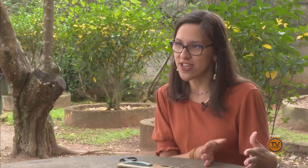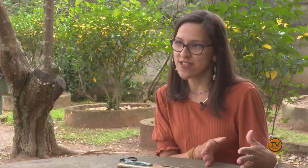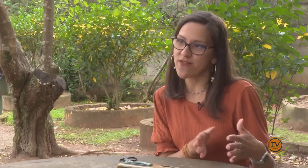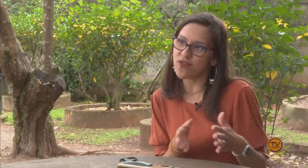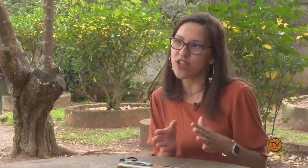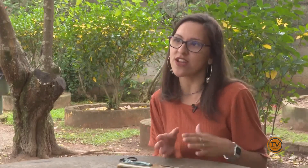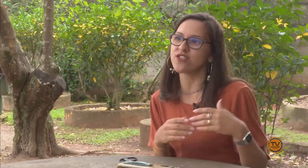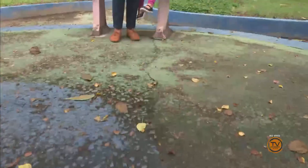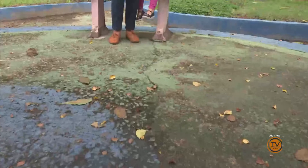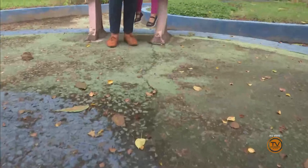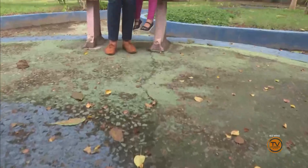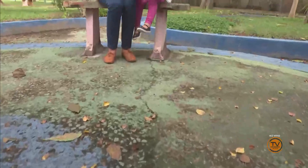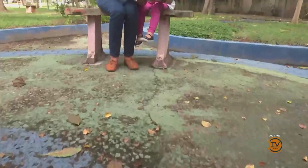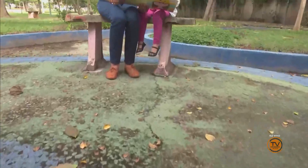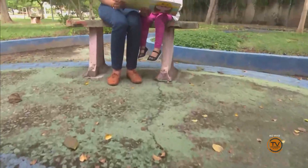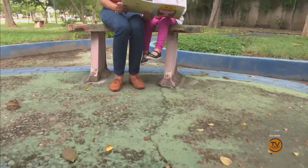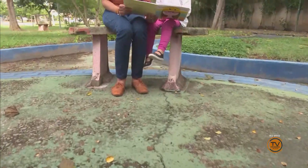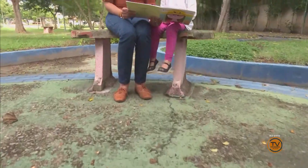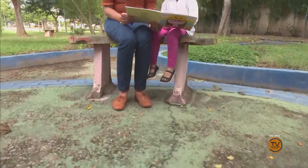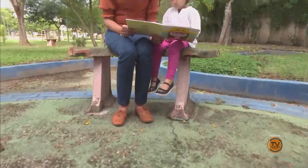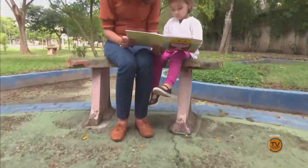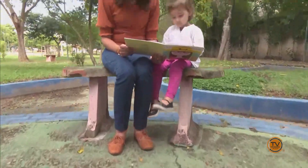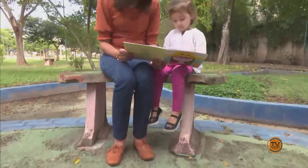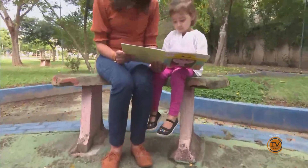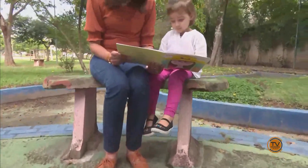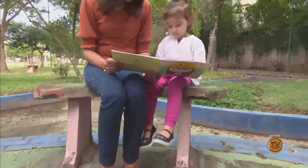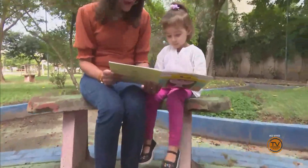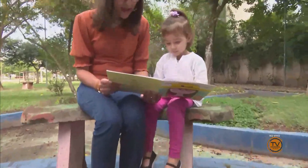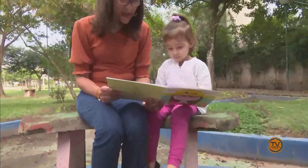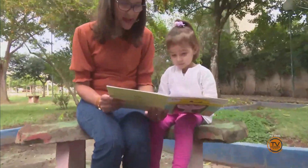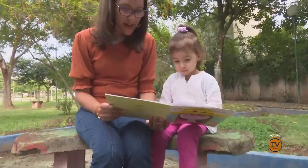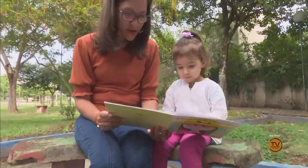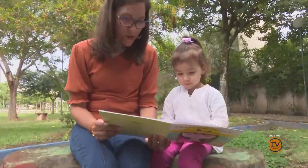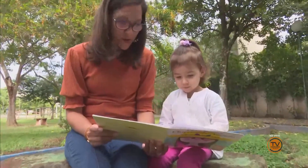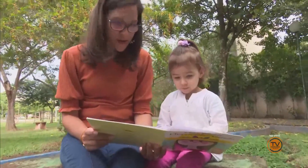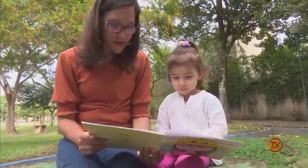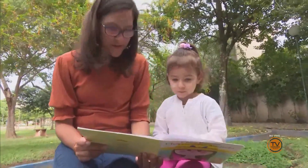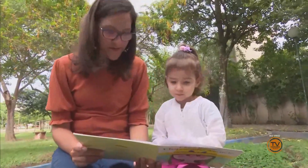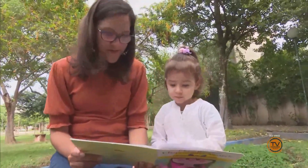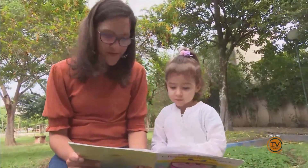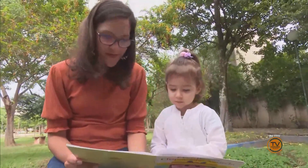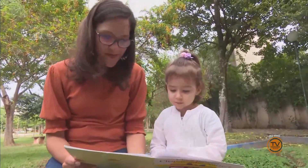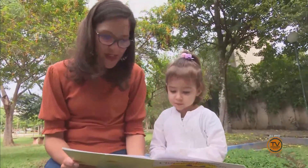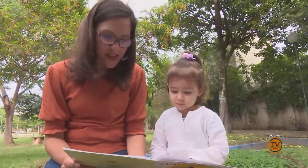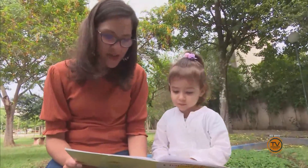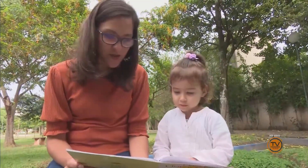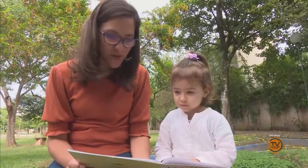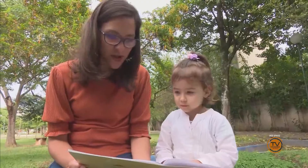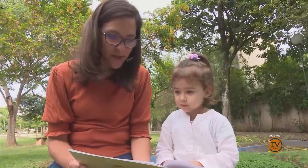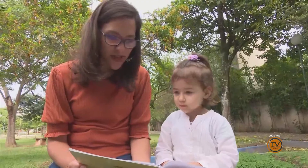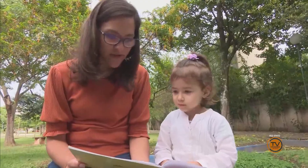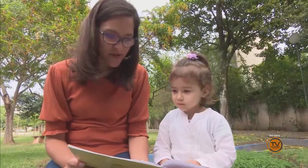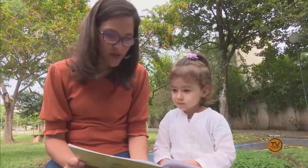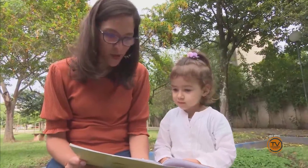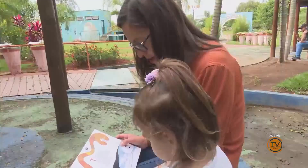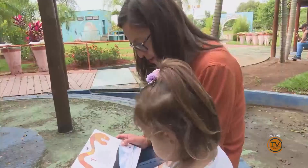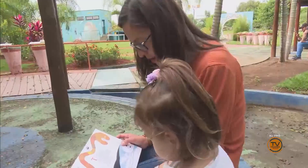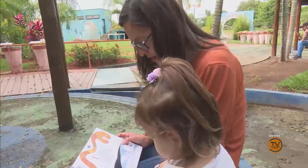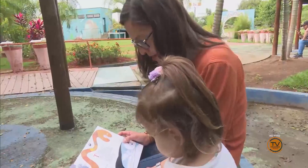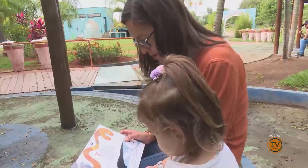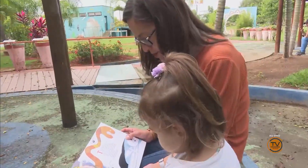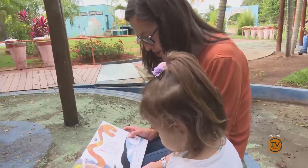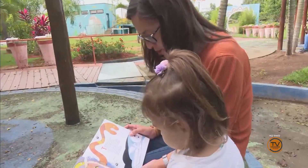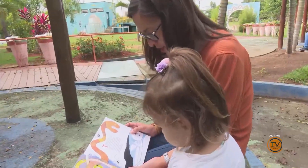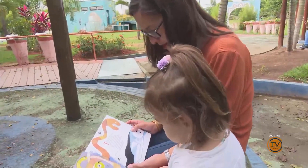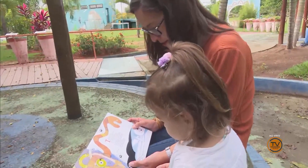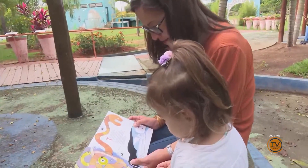aprendi na faculdade. Depois que você é mãe, né, aí você começa a olhar para a criança com aquele ar individual, né? Será que eu gostaria que minha filha fosse tratada